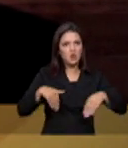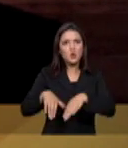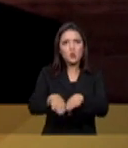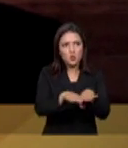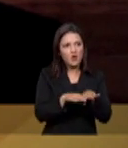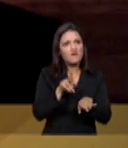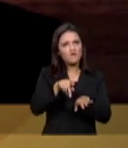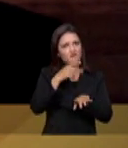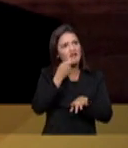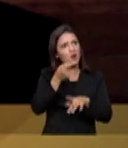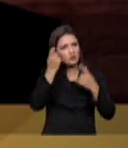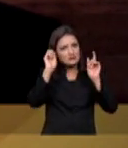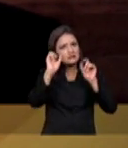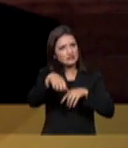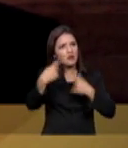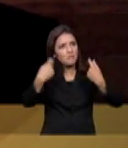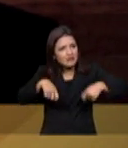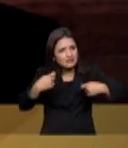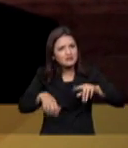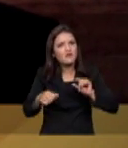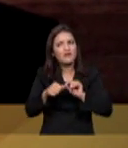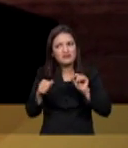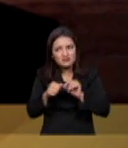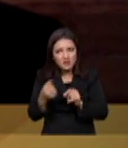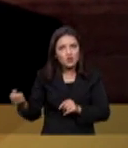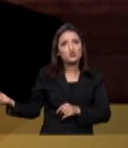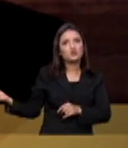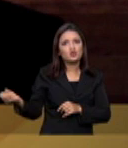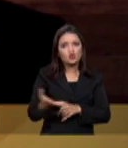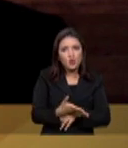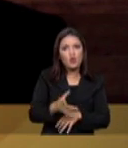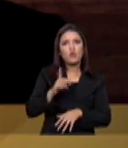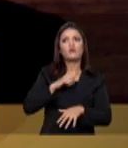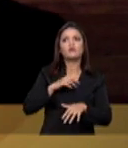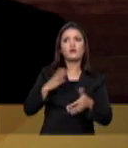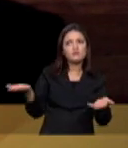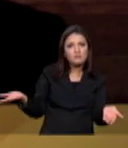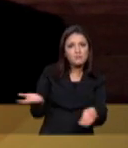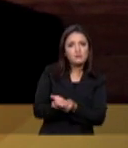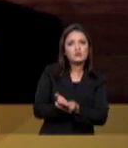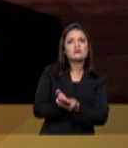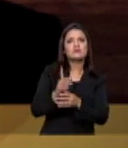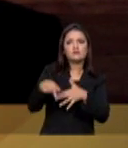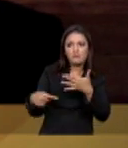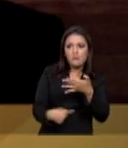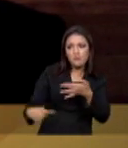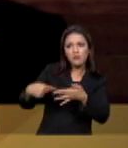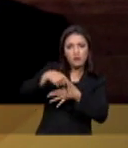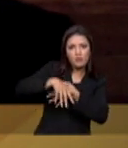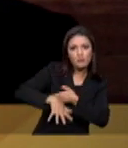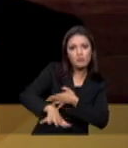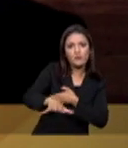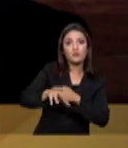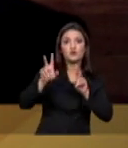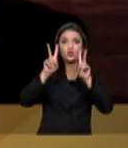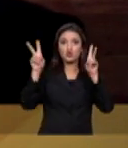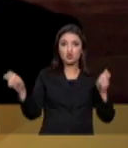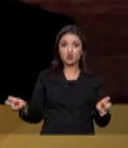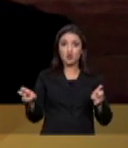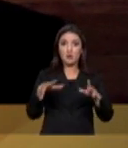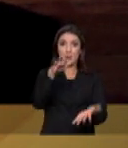vinculante em relação ao tema das relações é os histórias nas terras